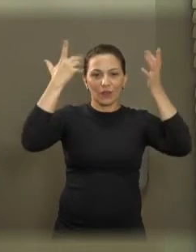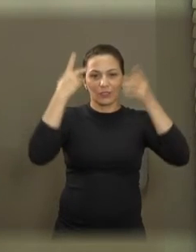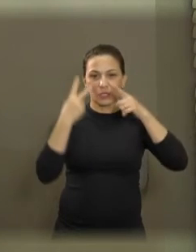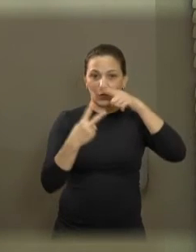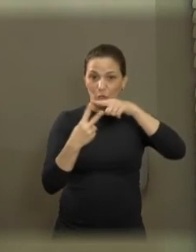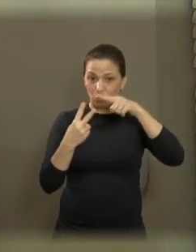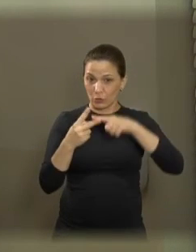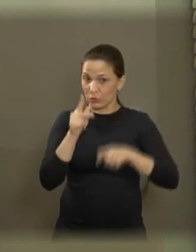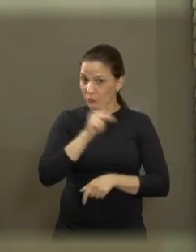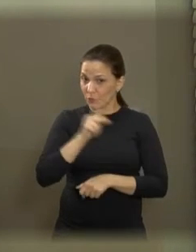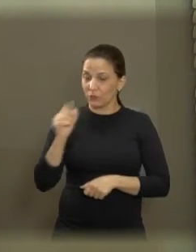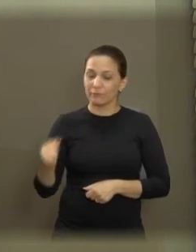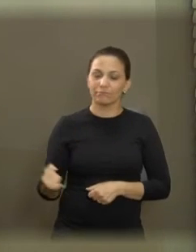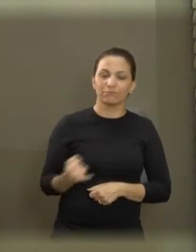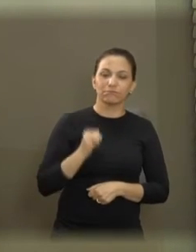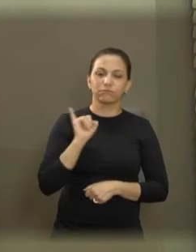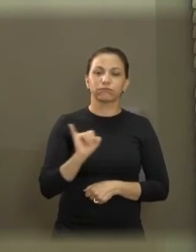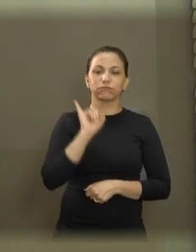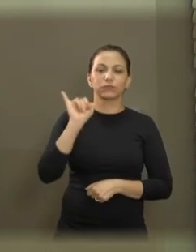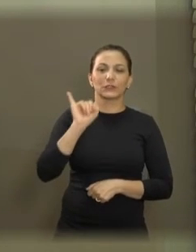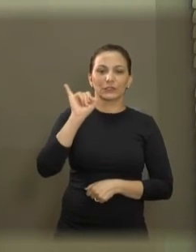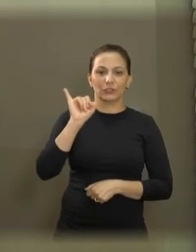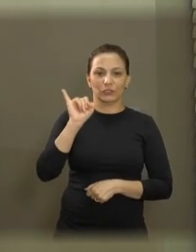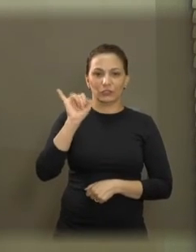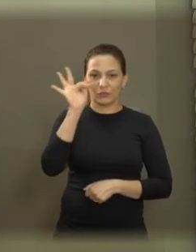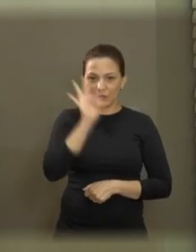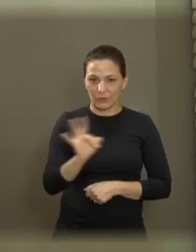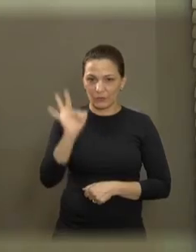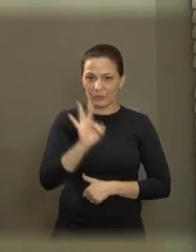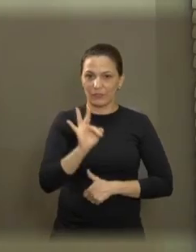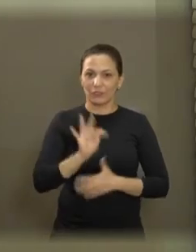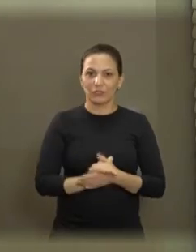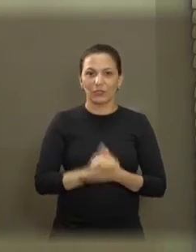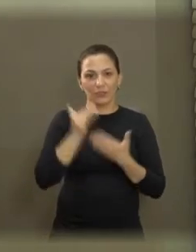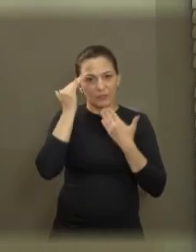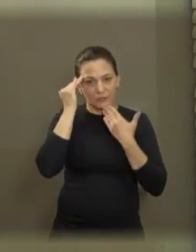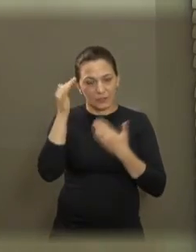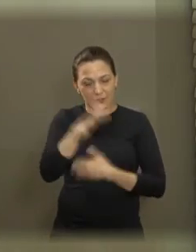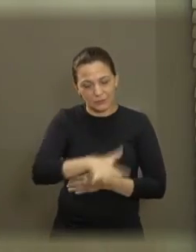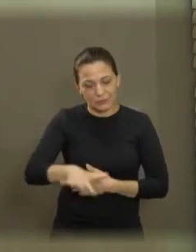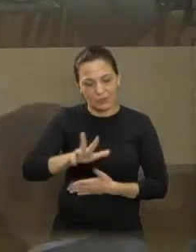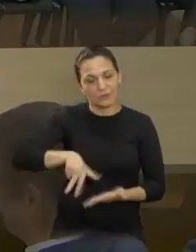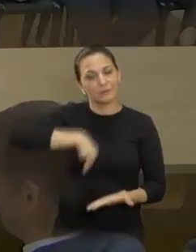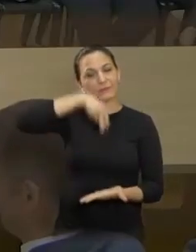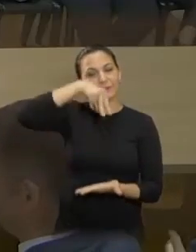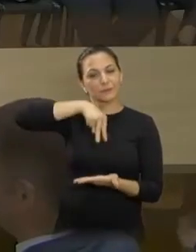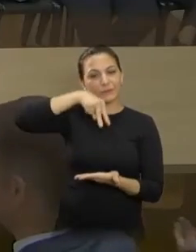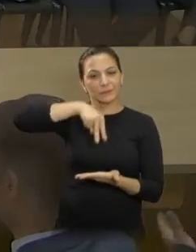2 professores importantíssimos dessa faculdade. Então, boa noite e agradeço o espaço.